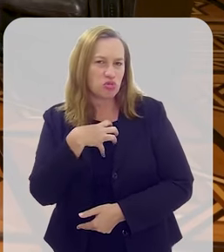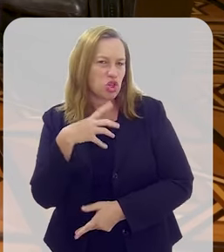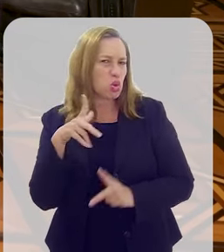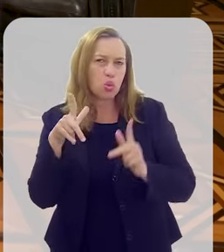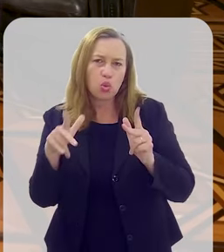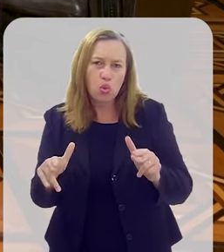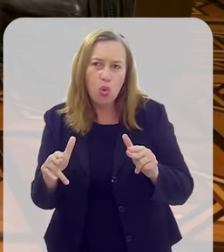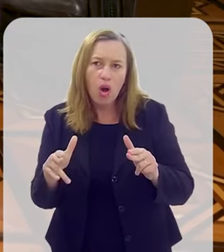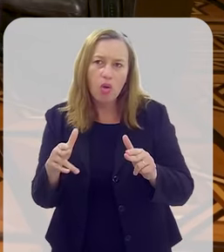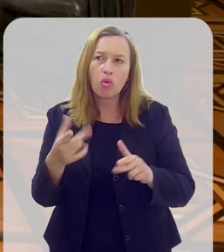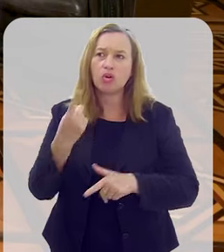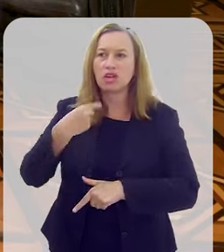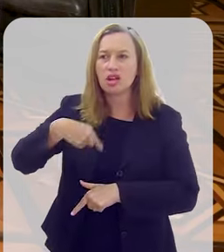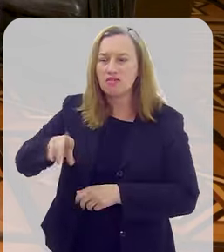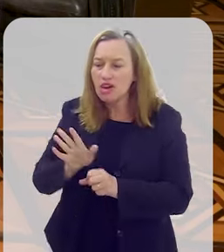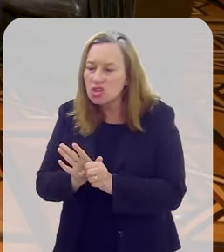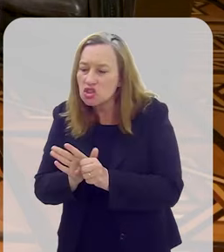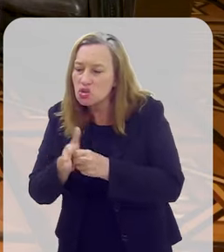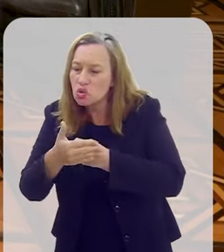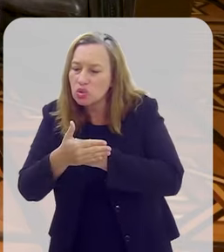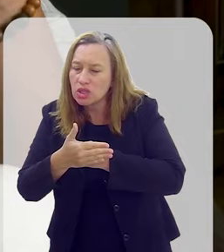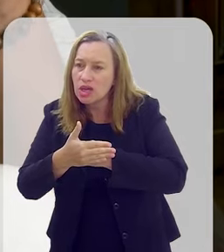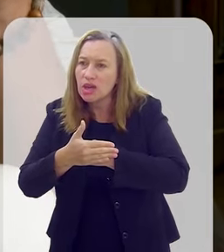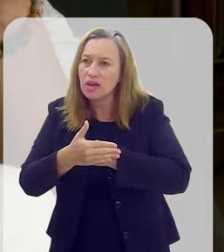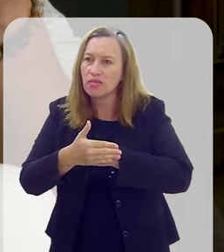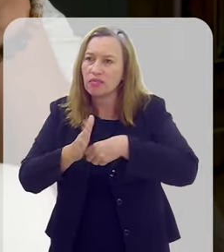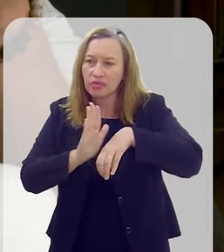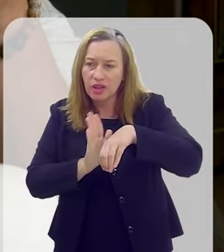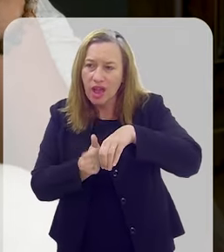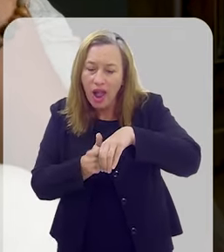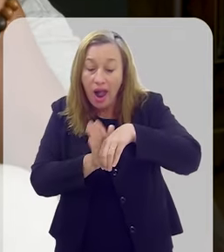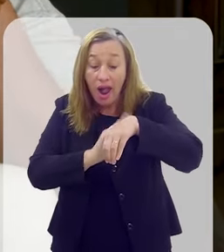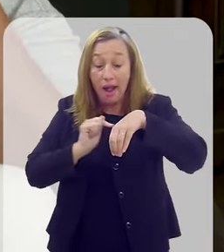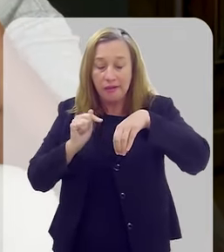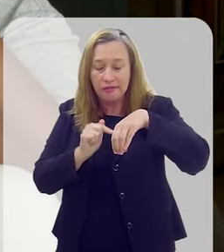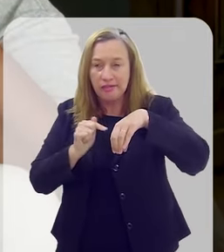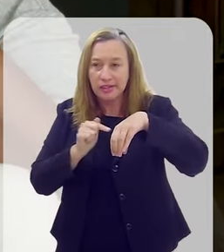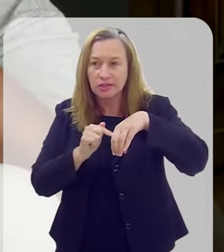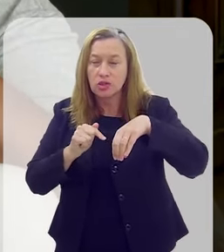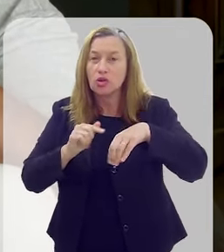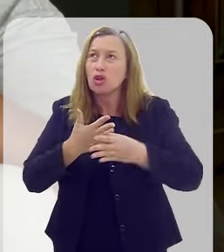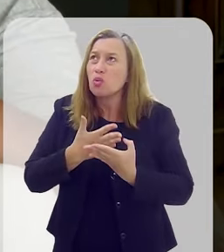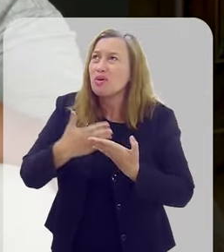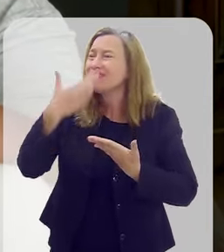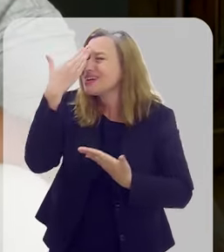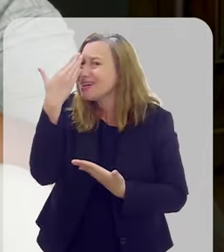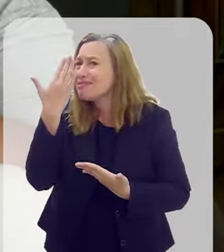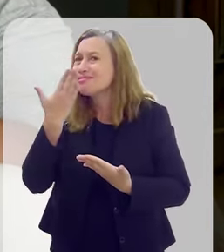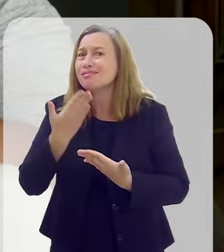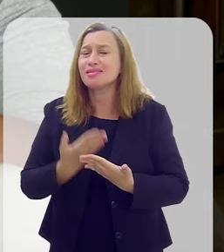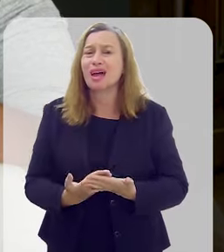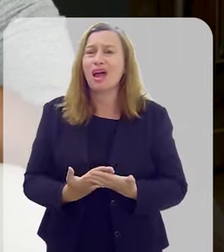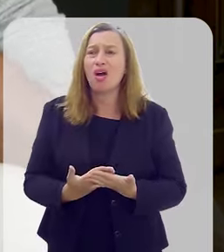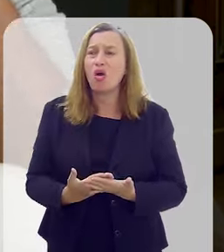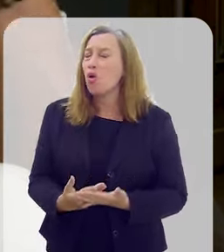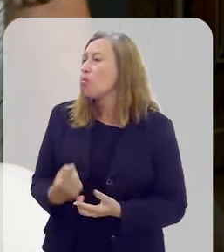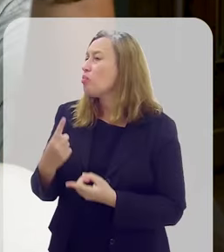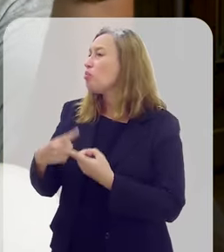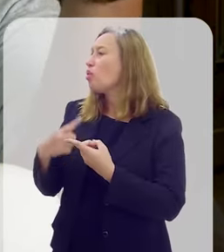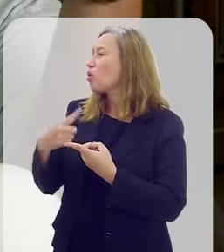teve esse sentimento quando ele vai se esconder na caverna quando ele começa a acreditar